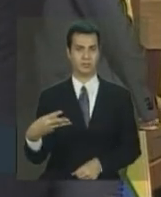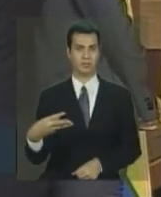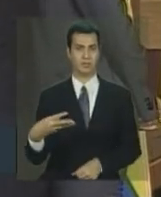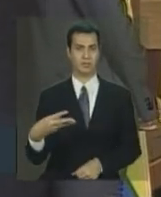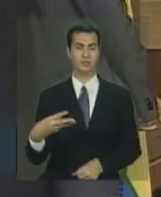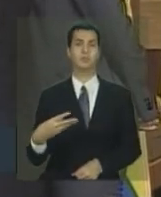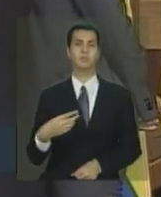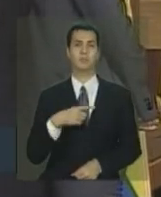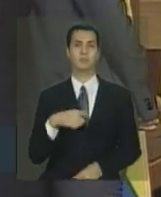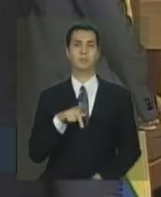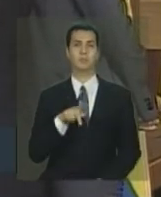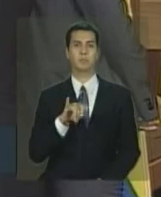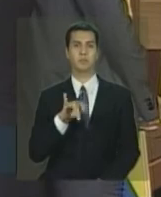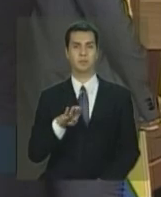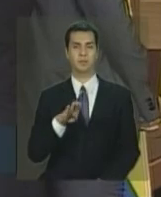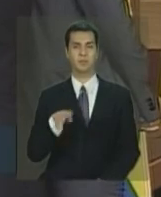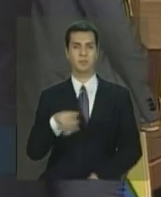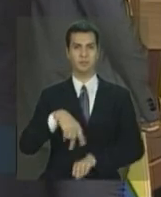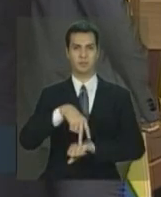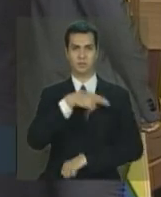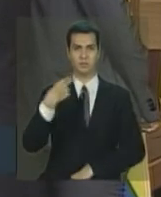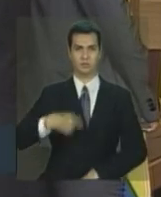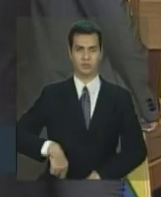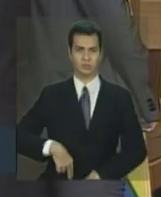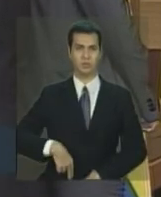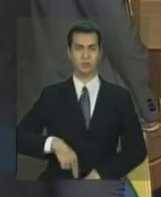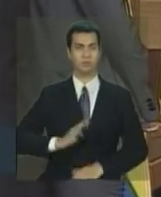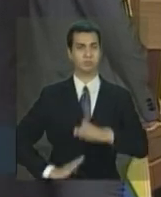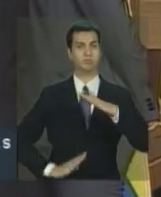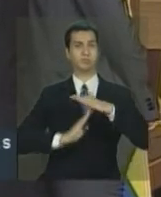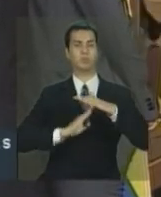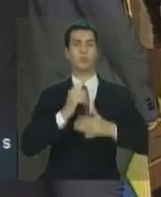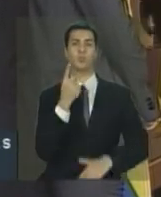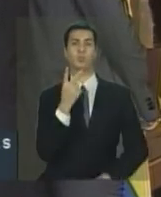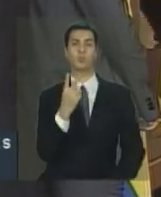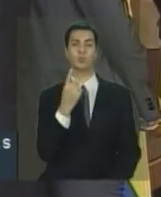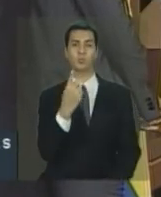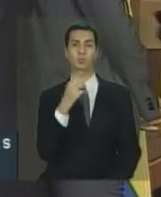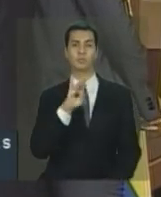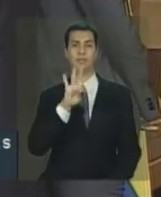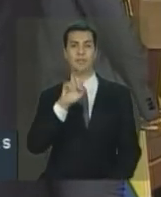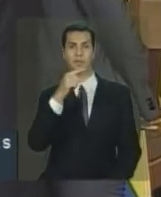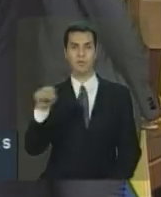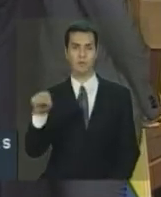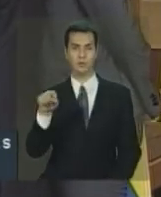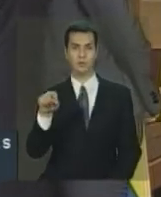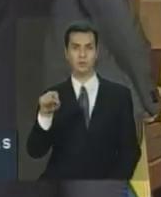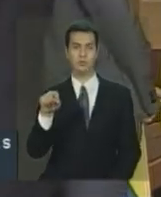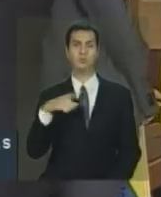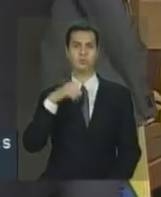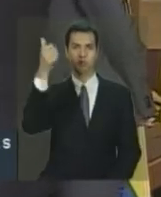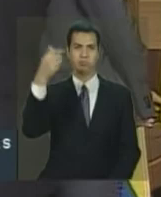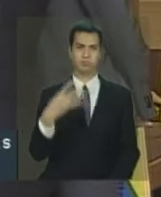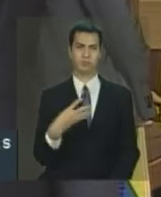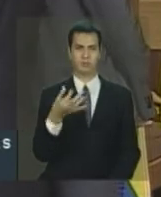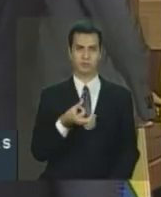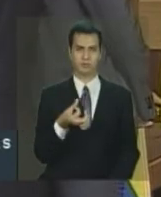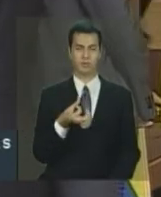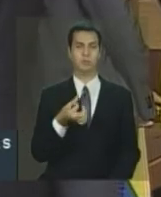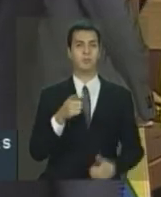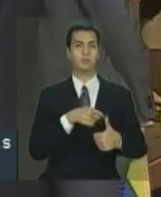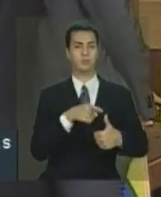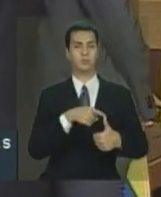1 trilhão e 400 bilhões de dólares, ficando assim em sexto lugar, depois dos Estados